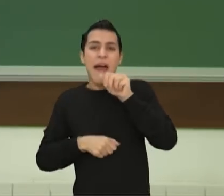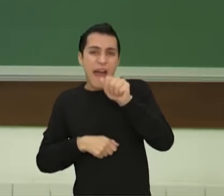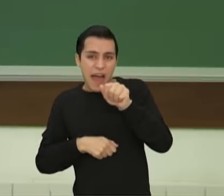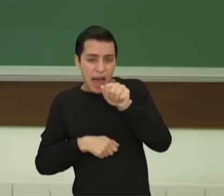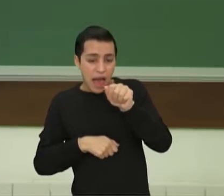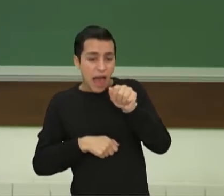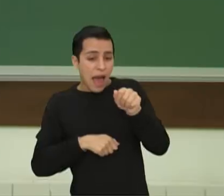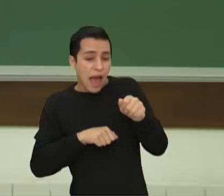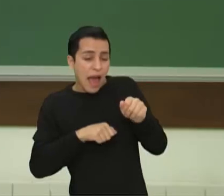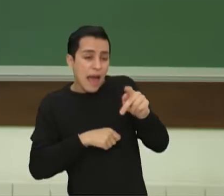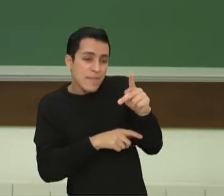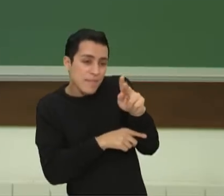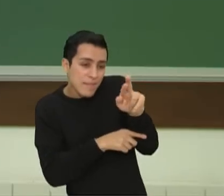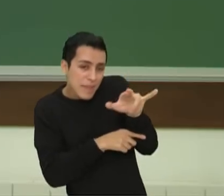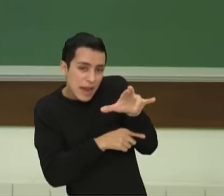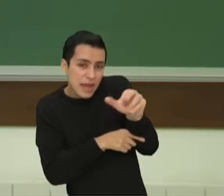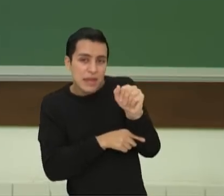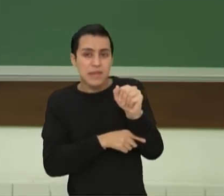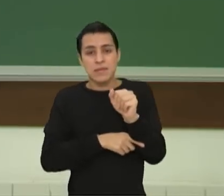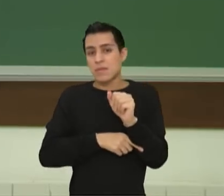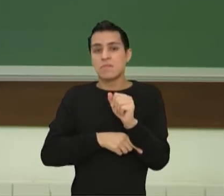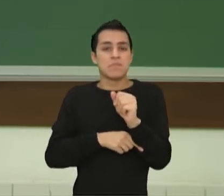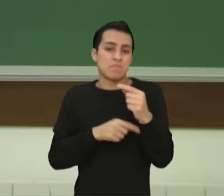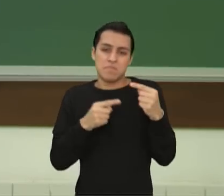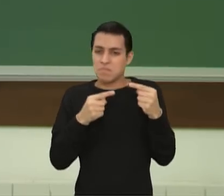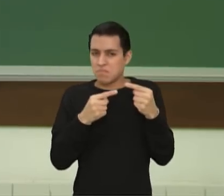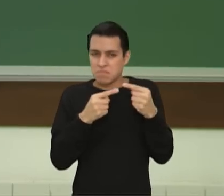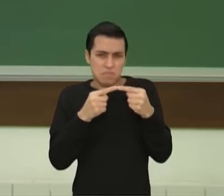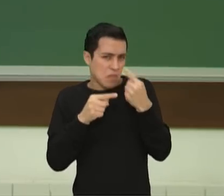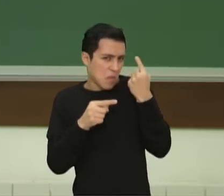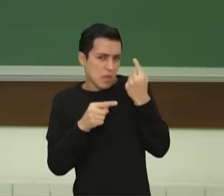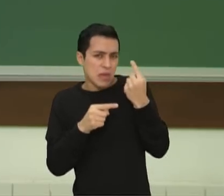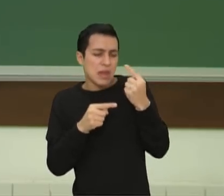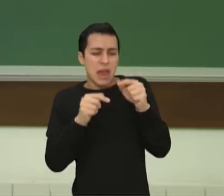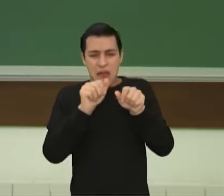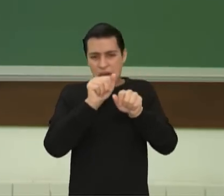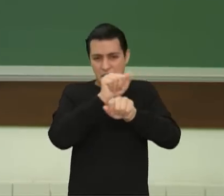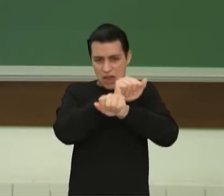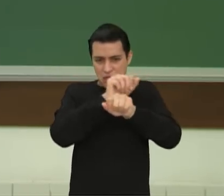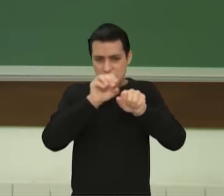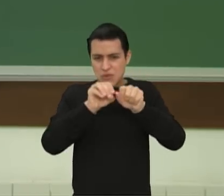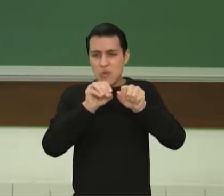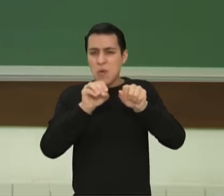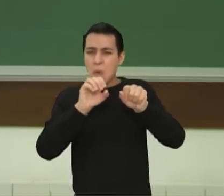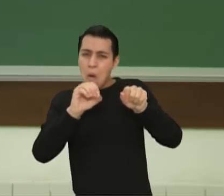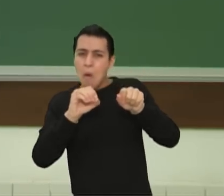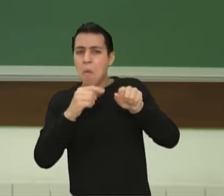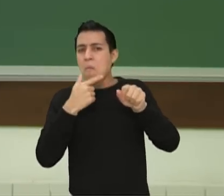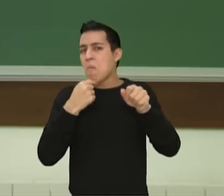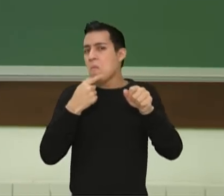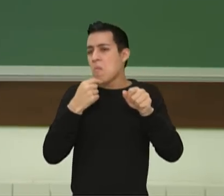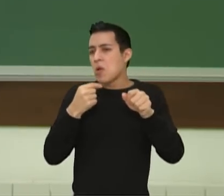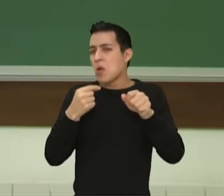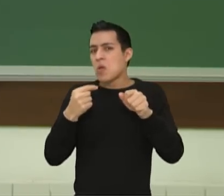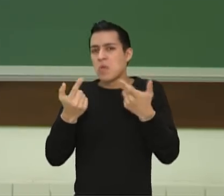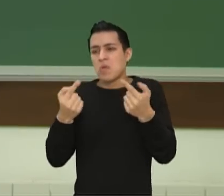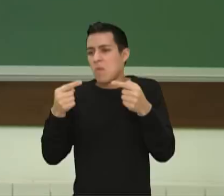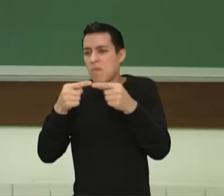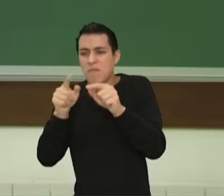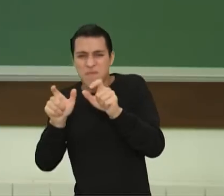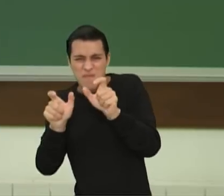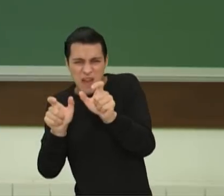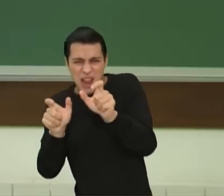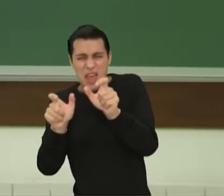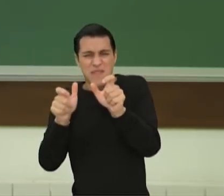praia. Nós não utilizamos artigo masculino antes de palavras femininas, certo? Então, a praia, artigo